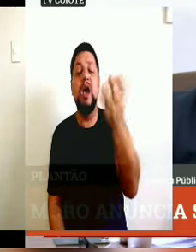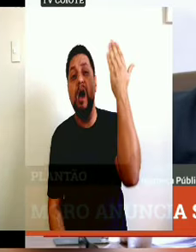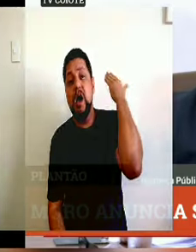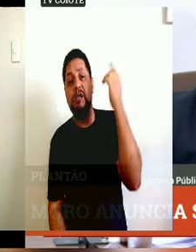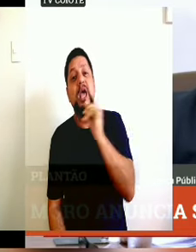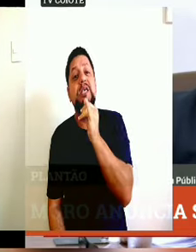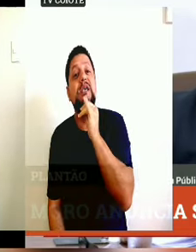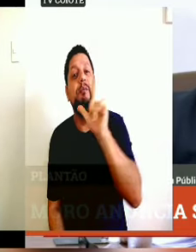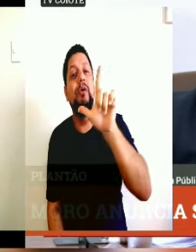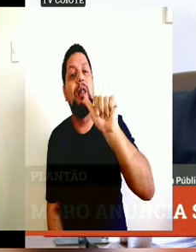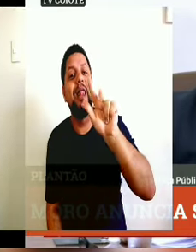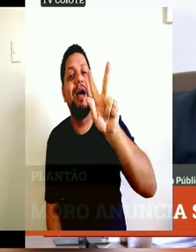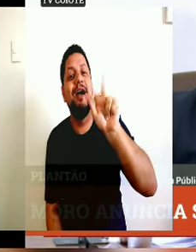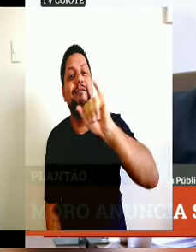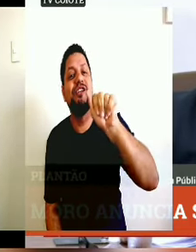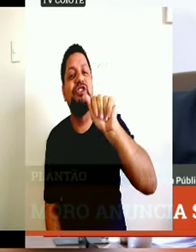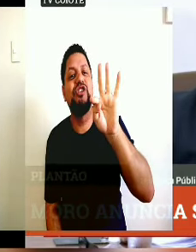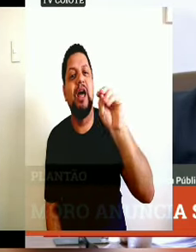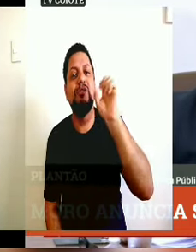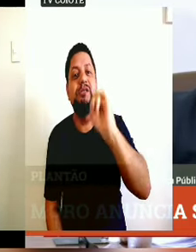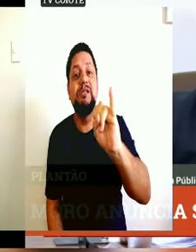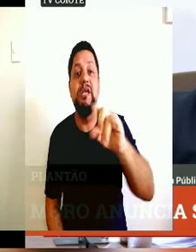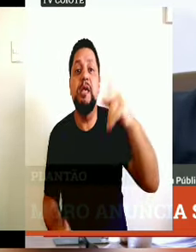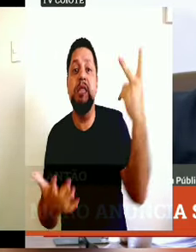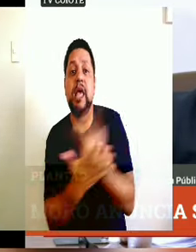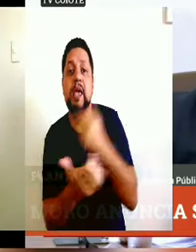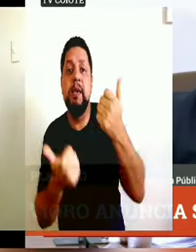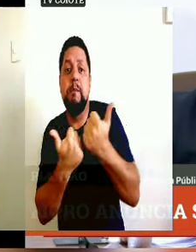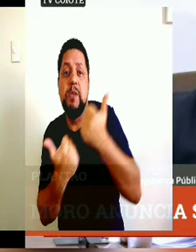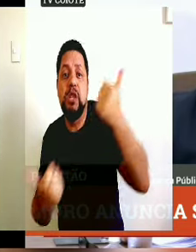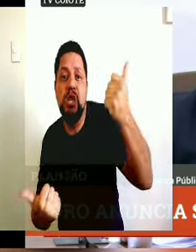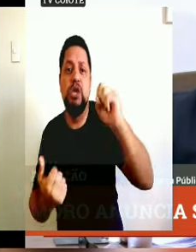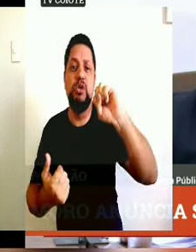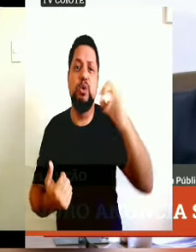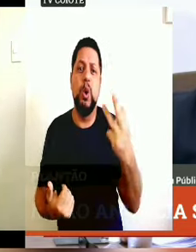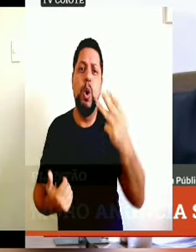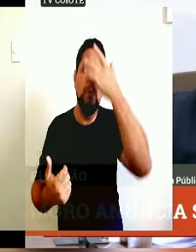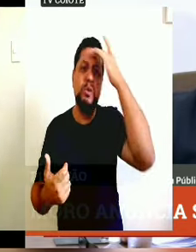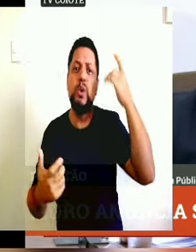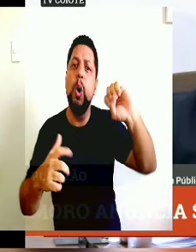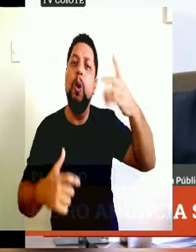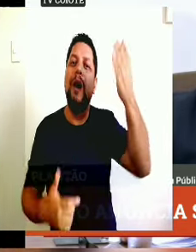o ministro, o diretor-geral, o presidente, presidente Dilma,